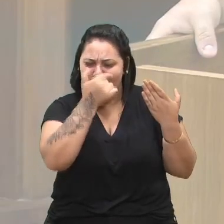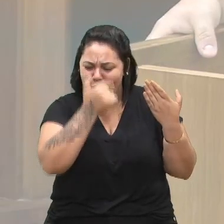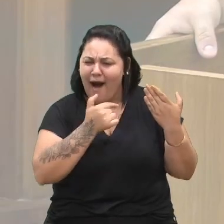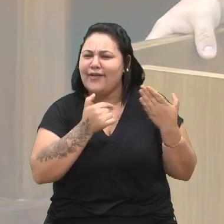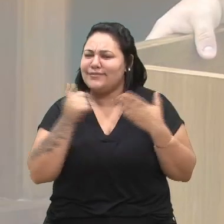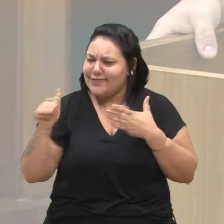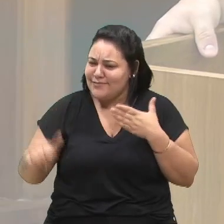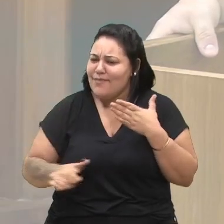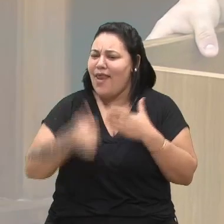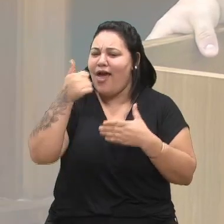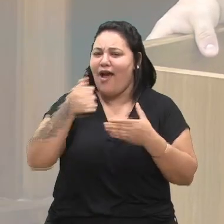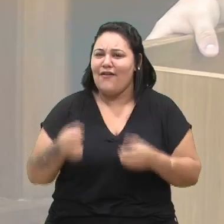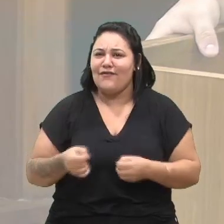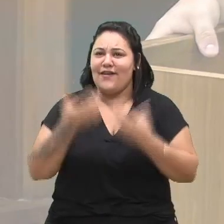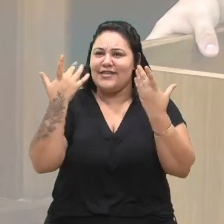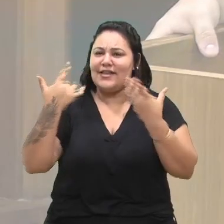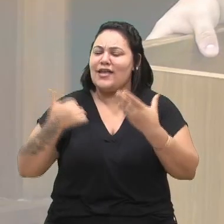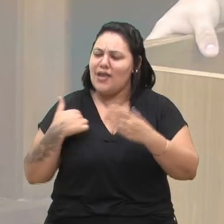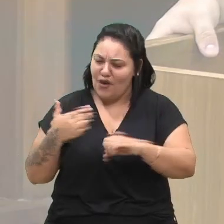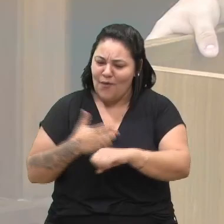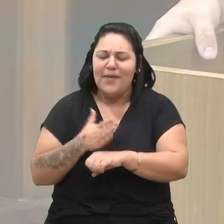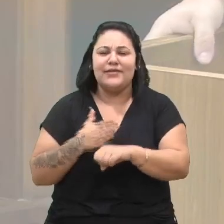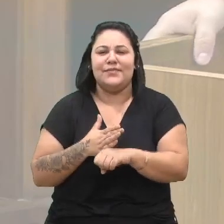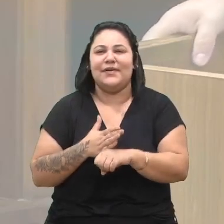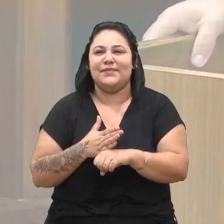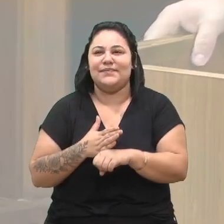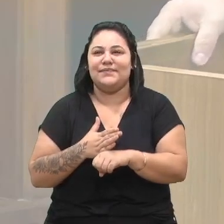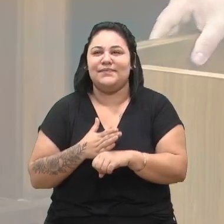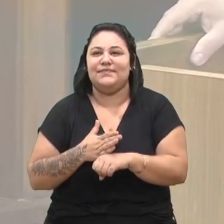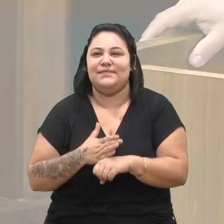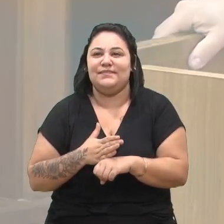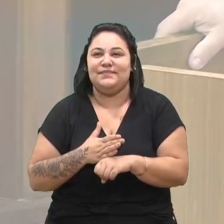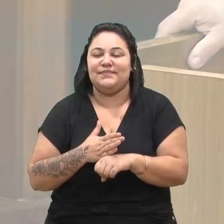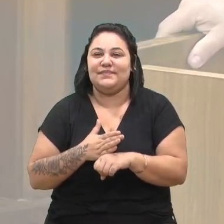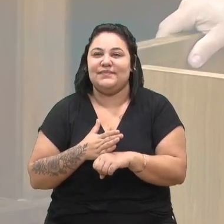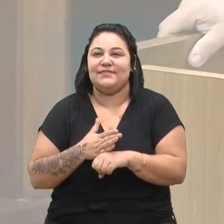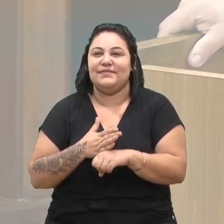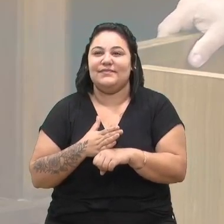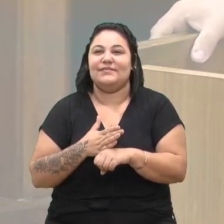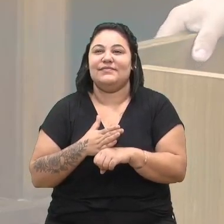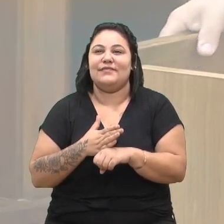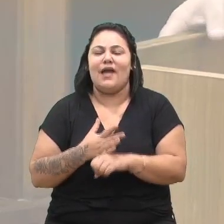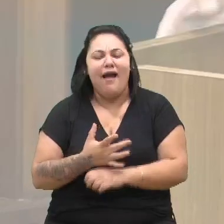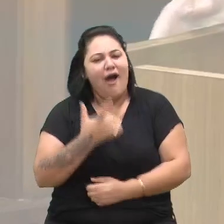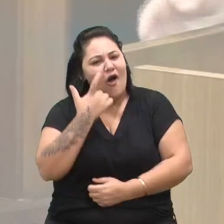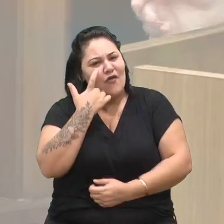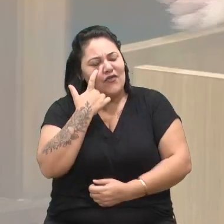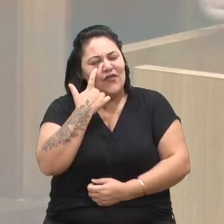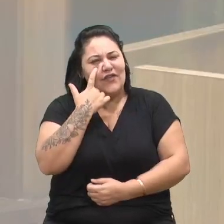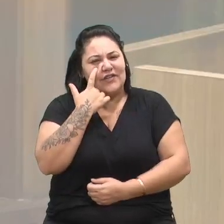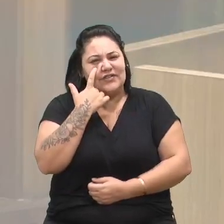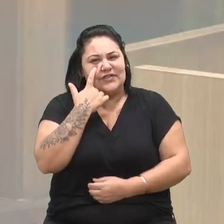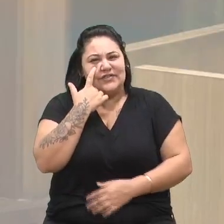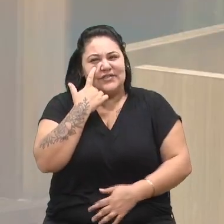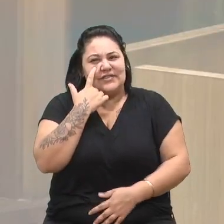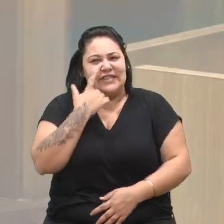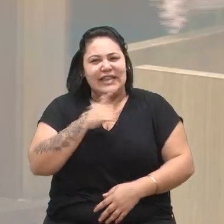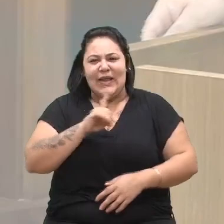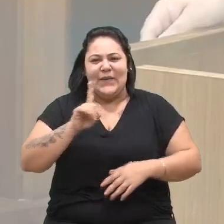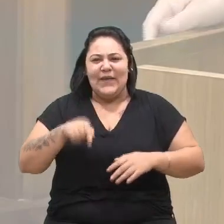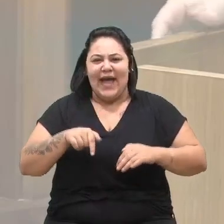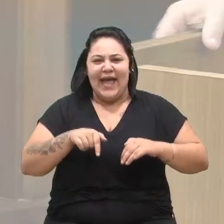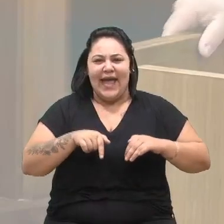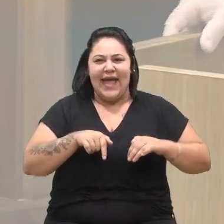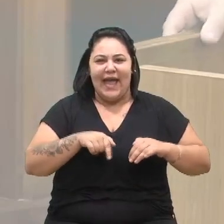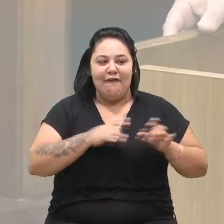uva que eu já participei. Tá? Eu vejo que não é aquele camelô que se sempre